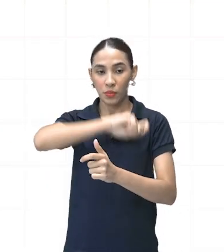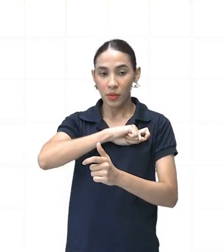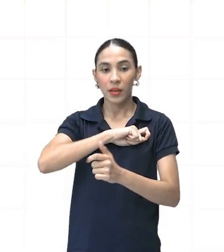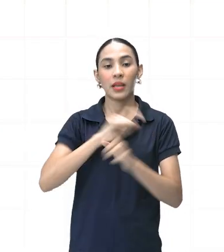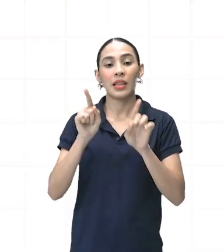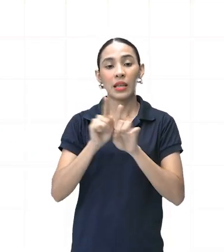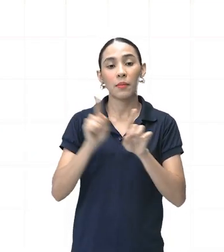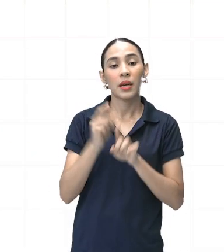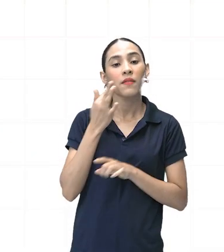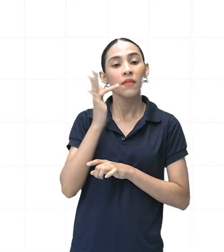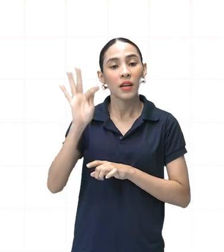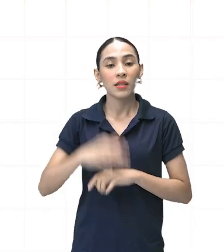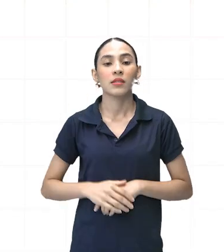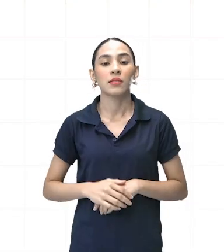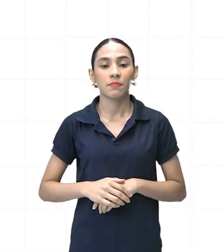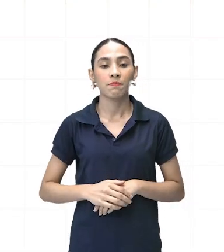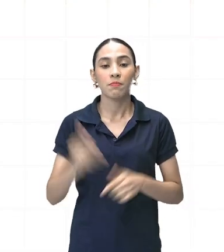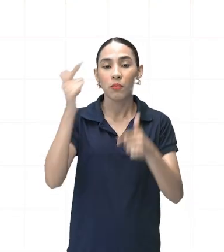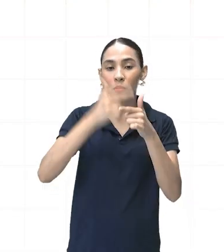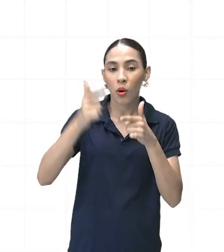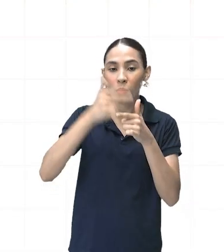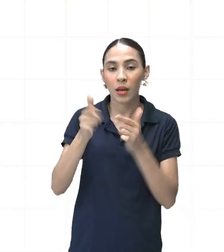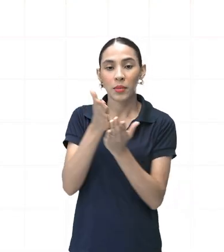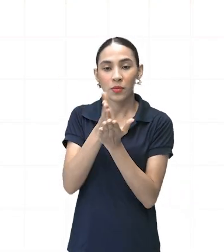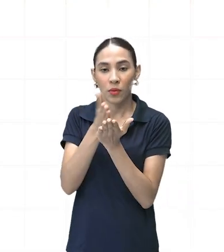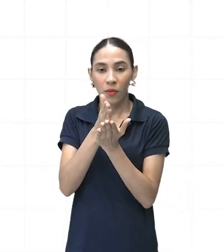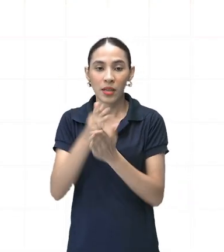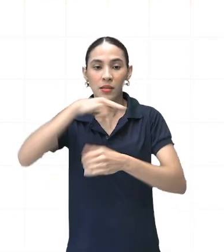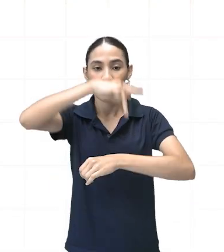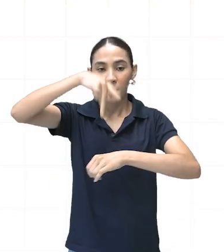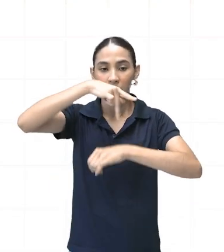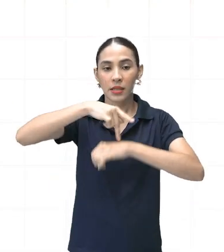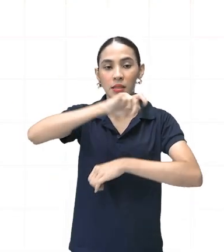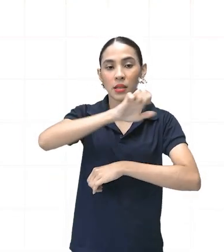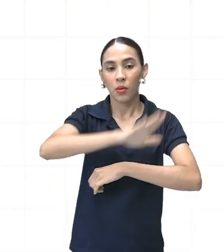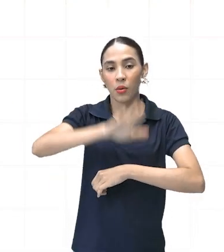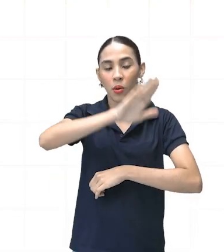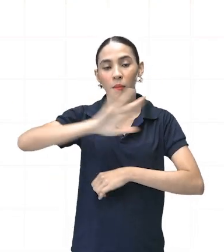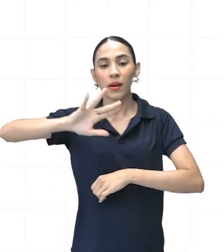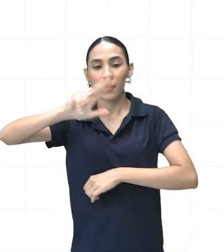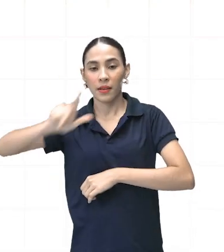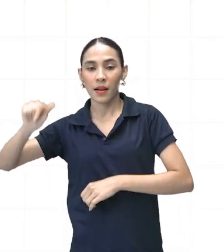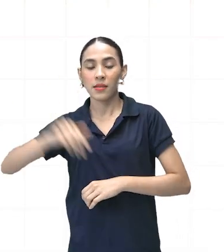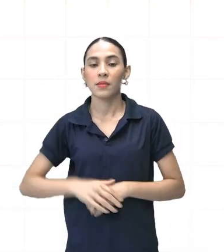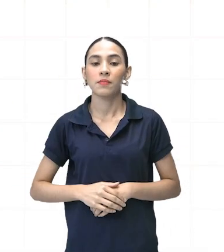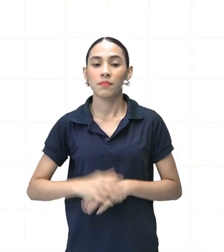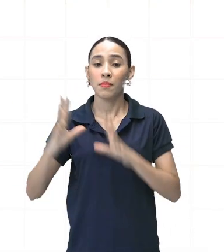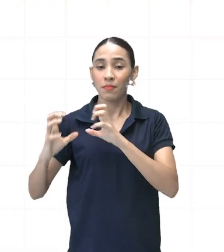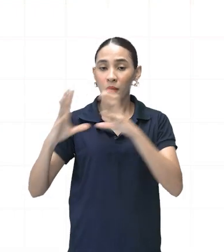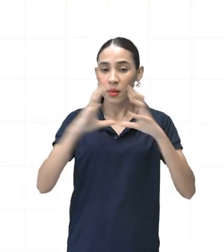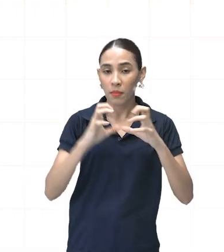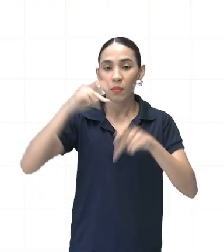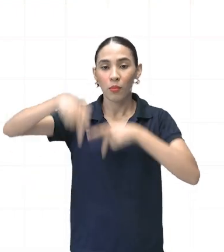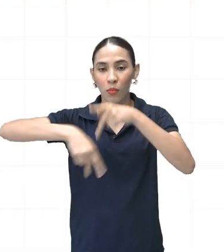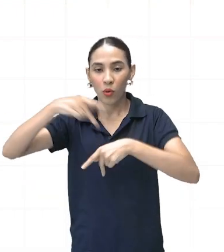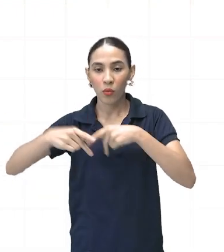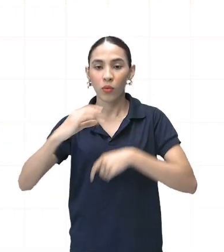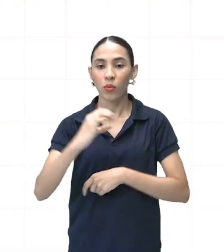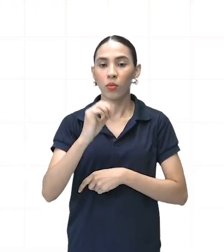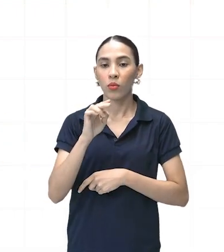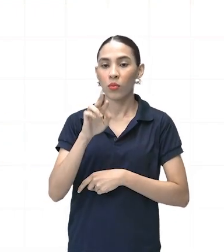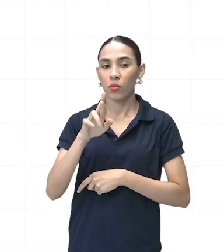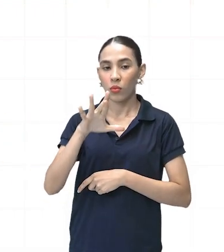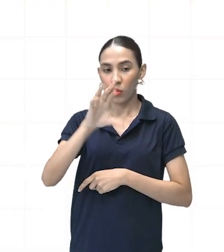Espanha e na França. Tensões nas fronteiras entre os países da Europa e da Ásia. Conflitos do povo